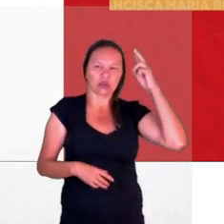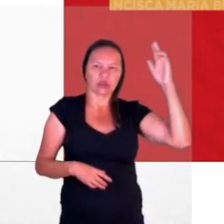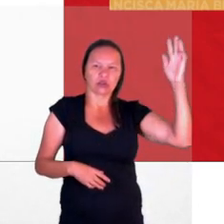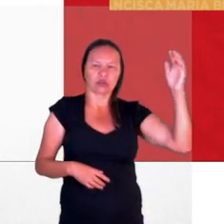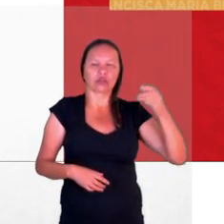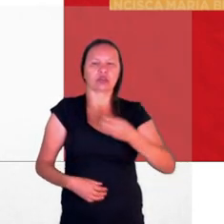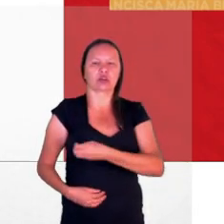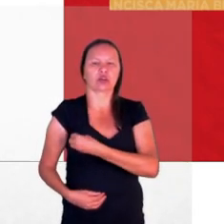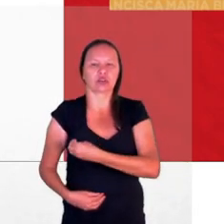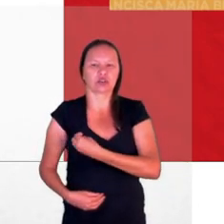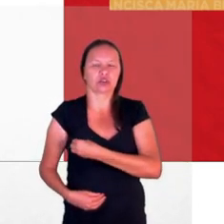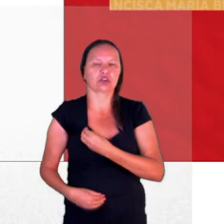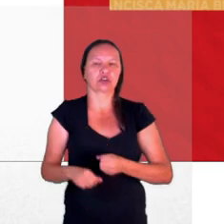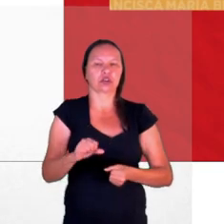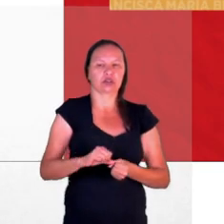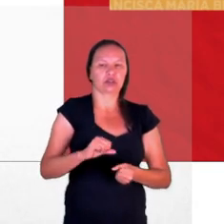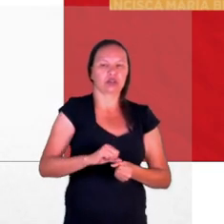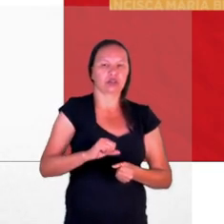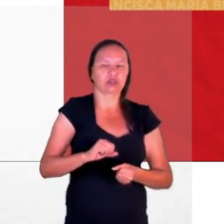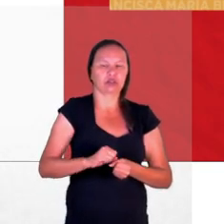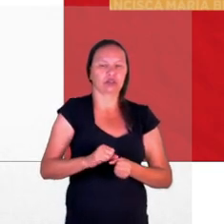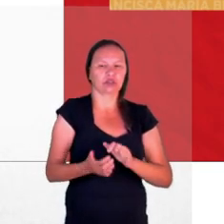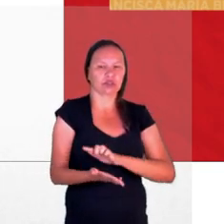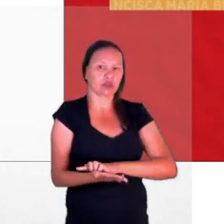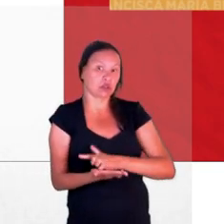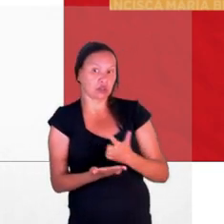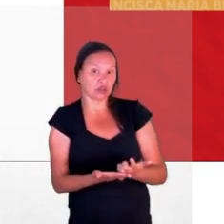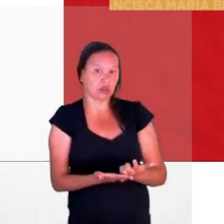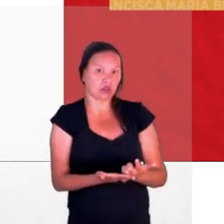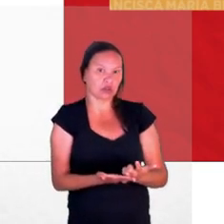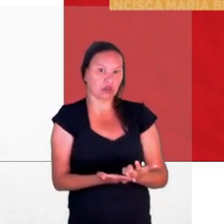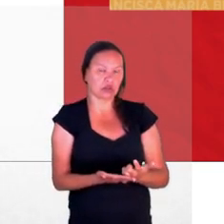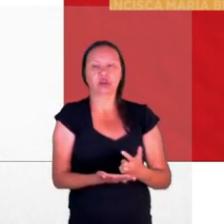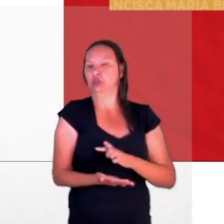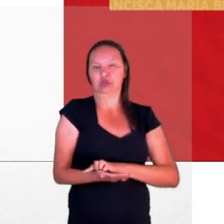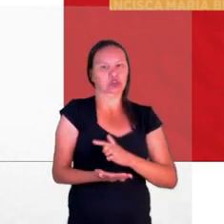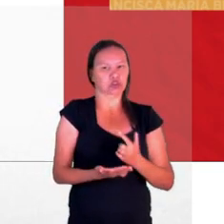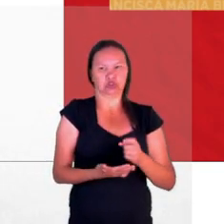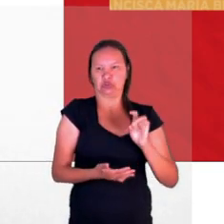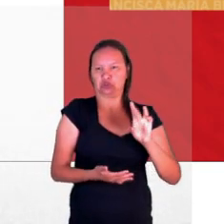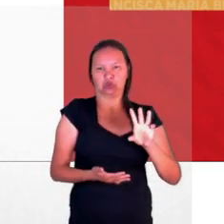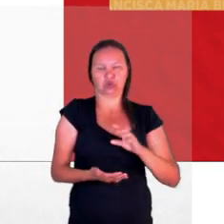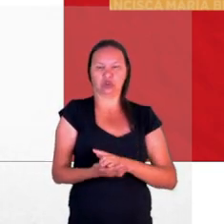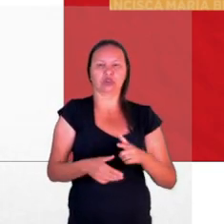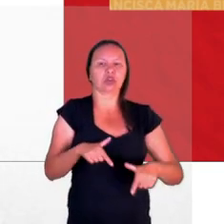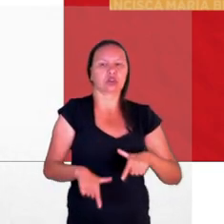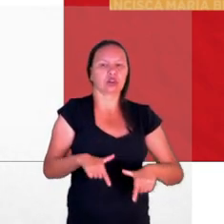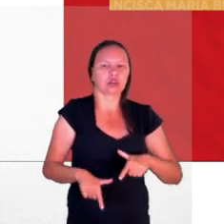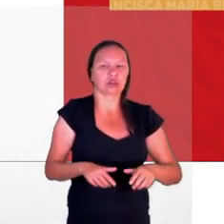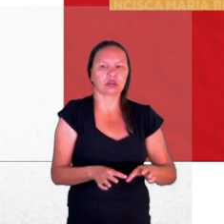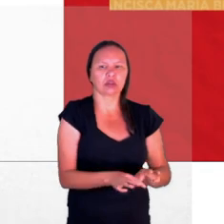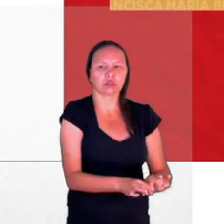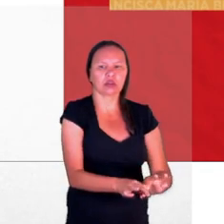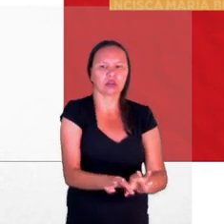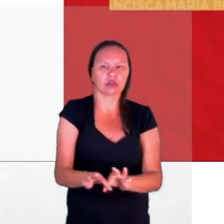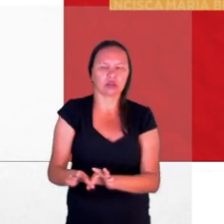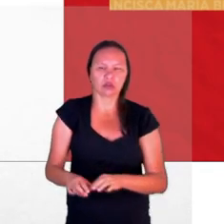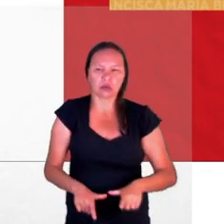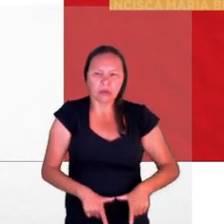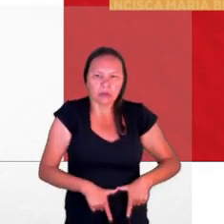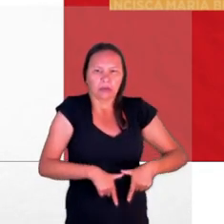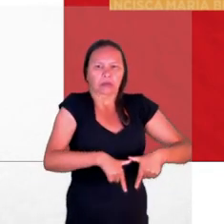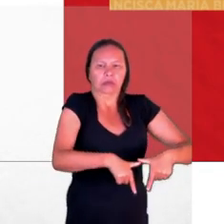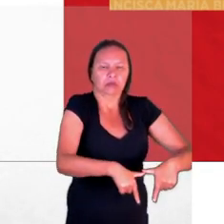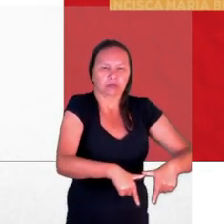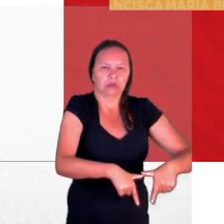formar esse esse livro né que não é só um livro é um trabalho de organização de luta e de várias